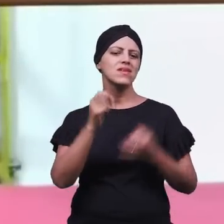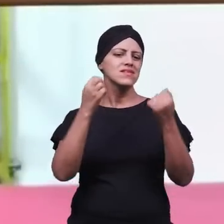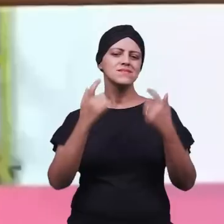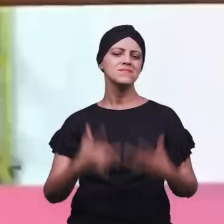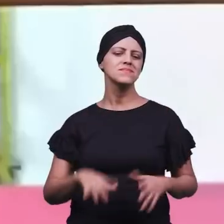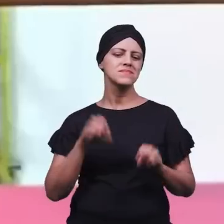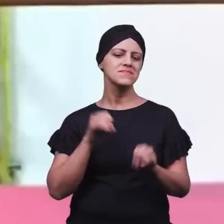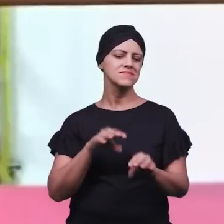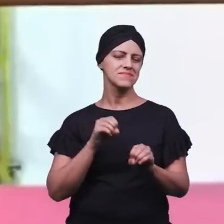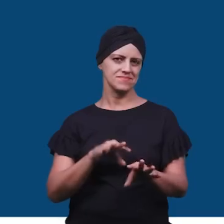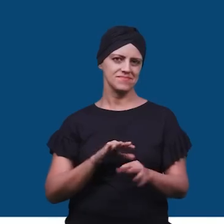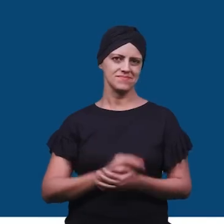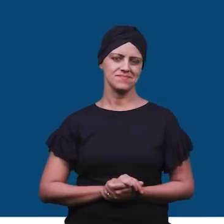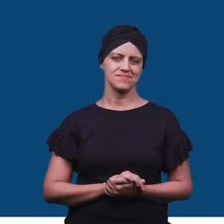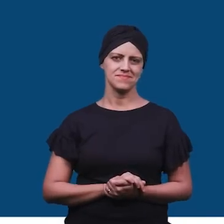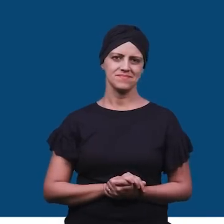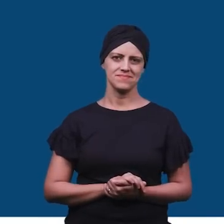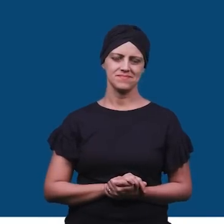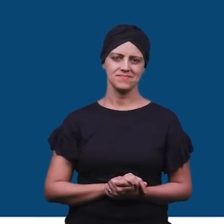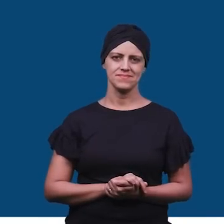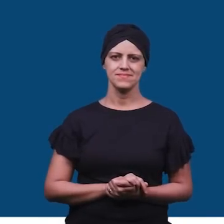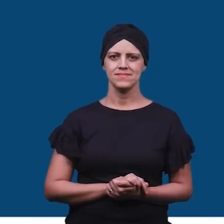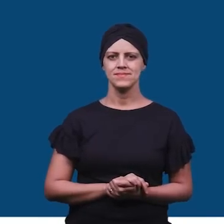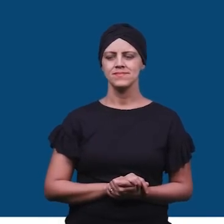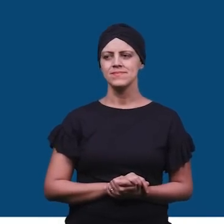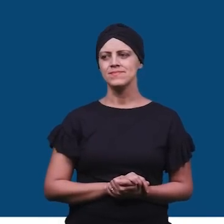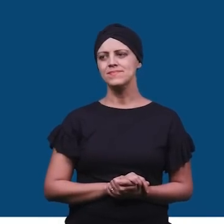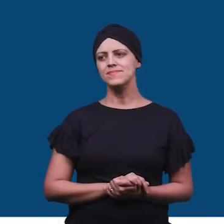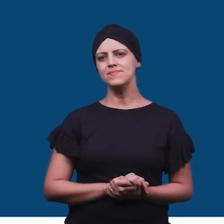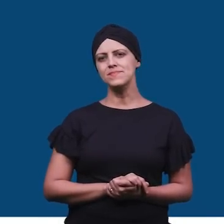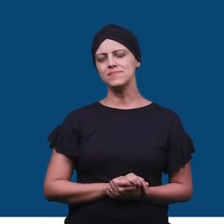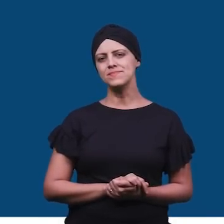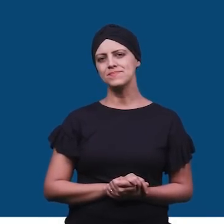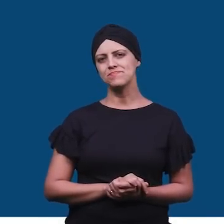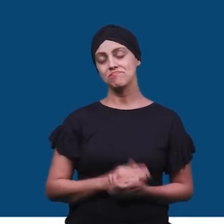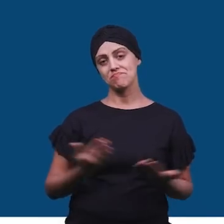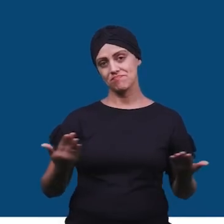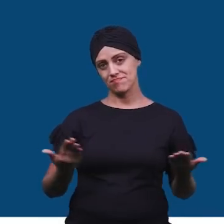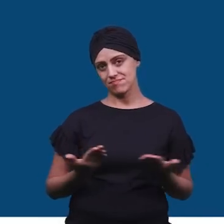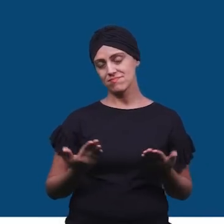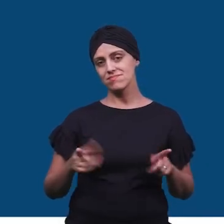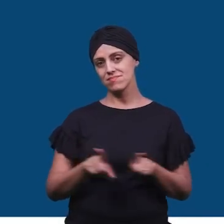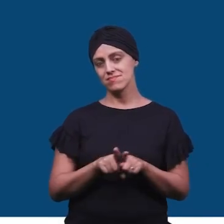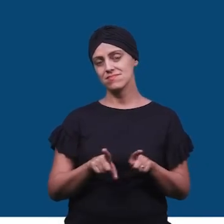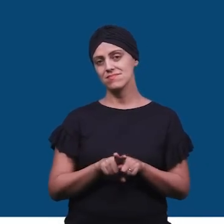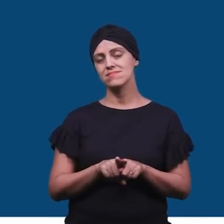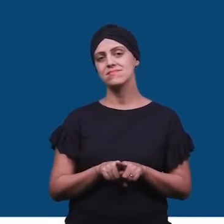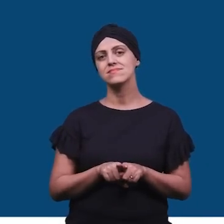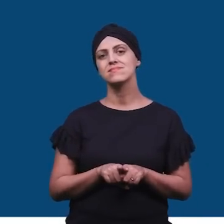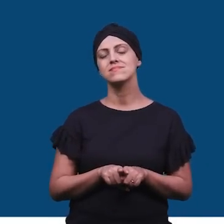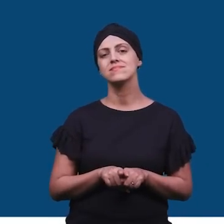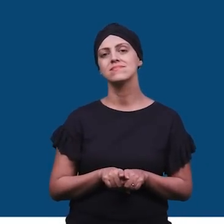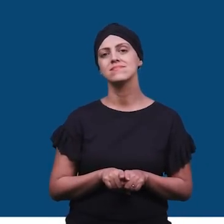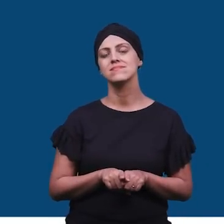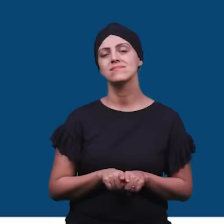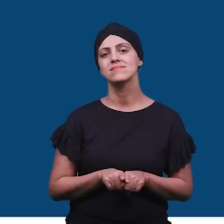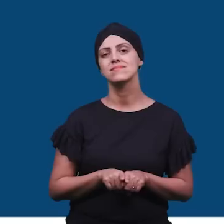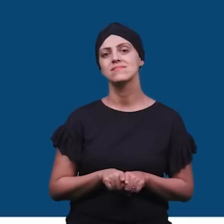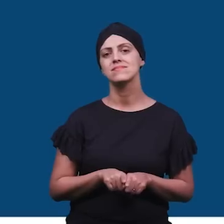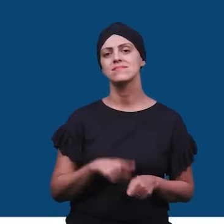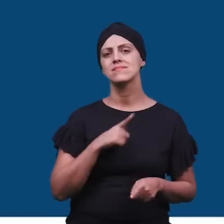sendo falado da palavra de Deus. E para finalizar, irmãos, nós temos